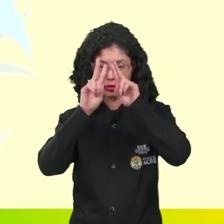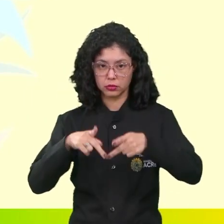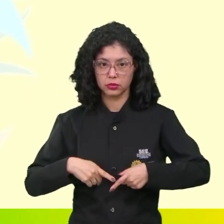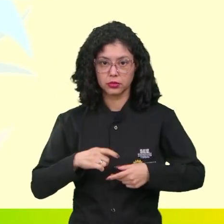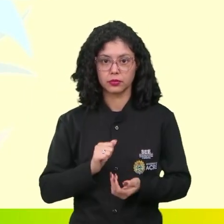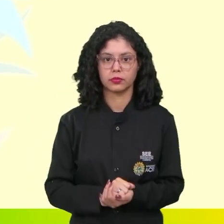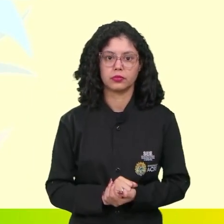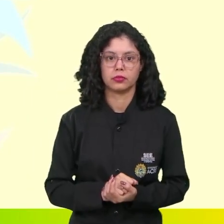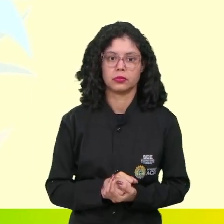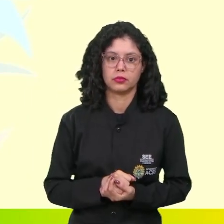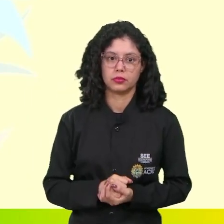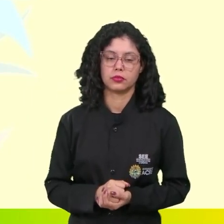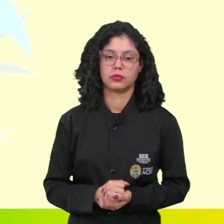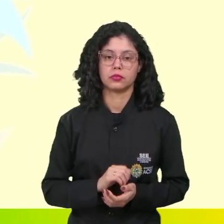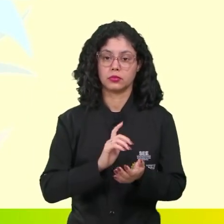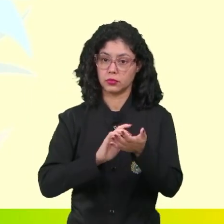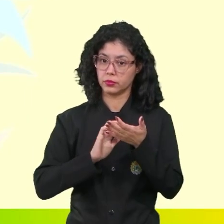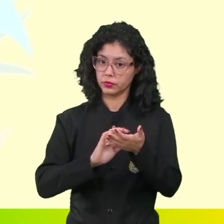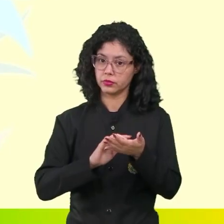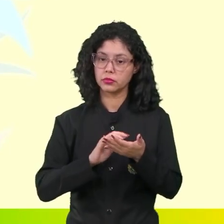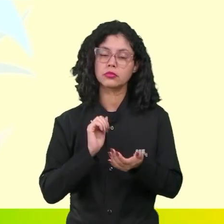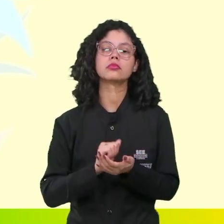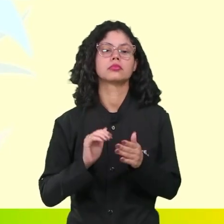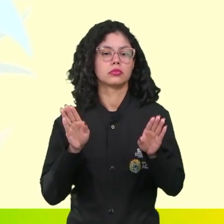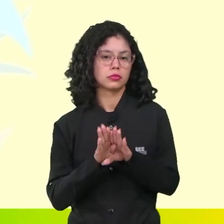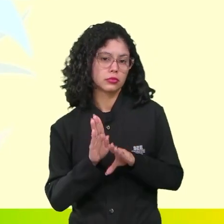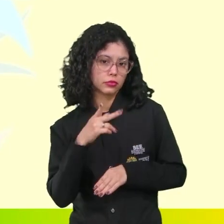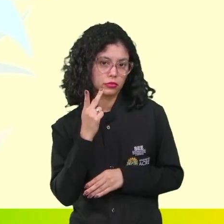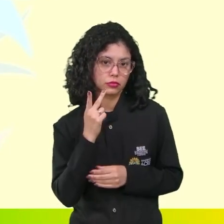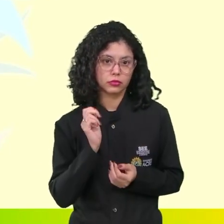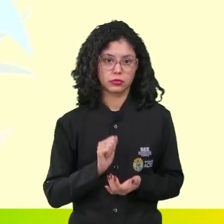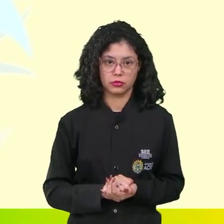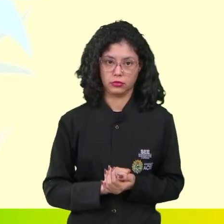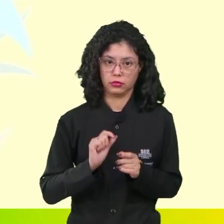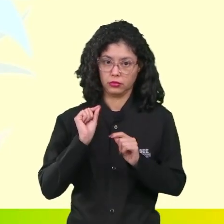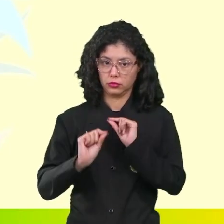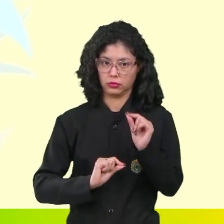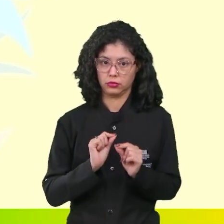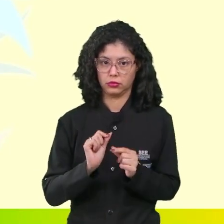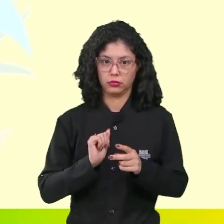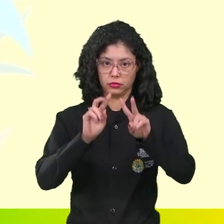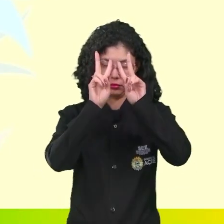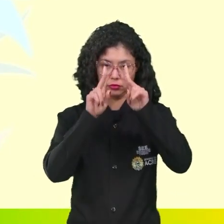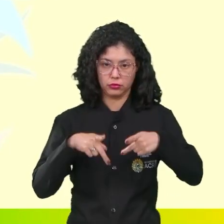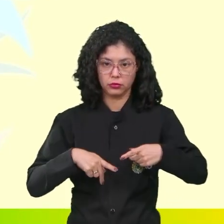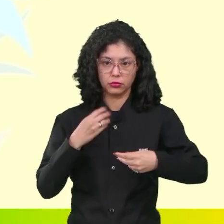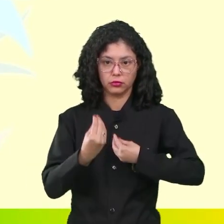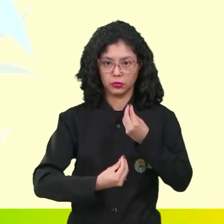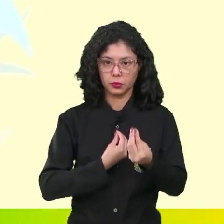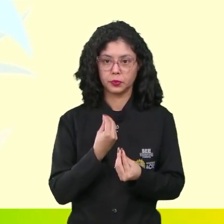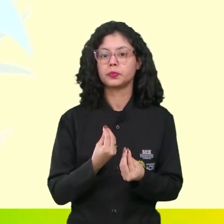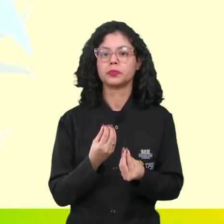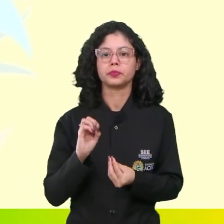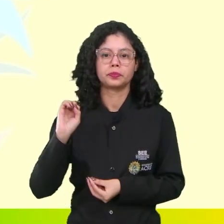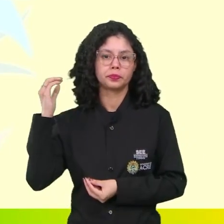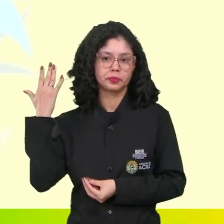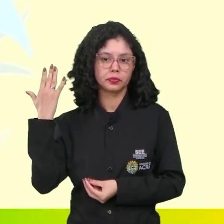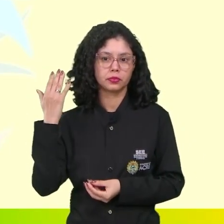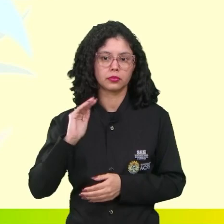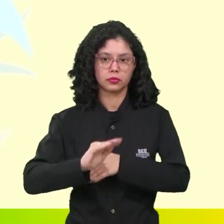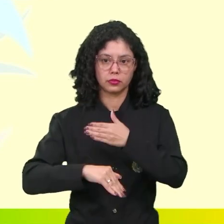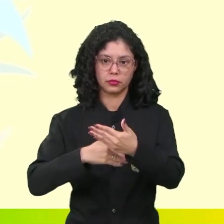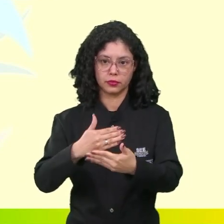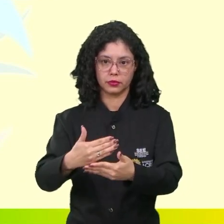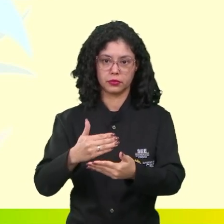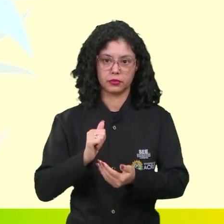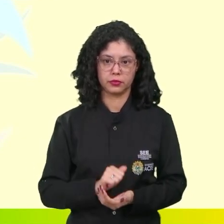falando de curadoria digital e nós estamos falando aí de curadoria humana. Como isso acontece e se